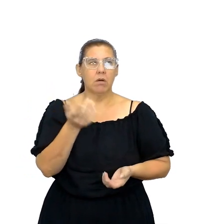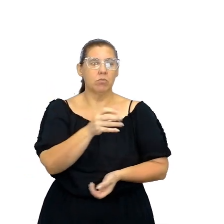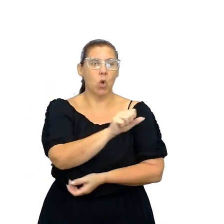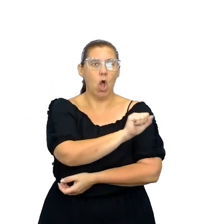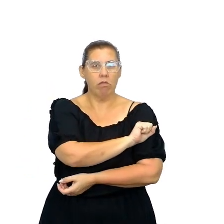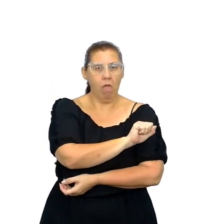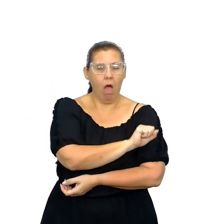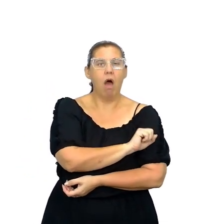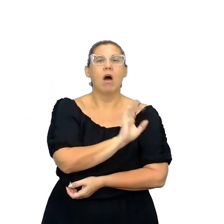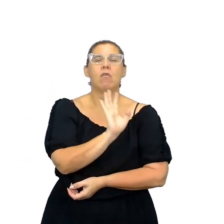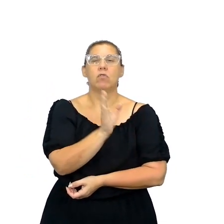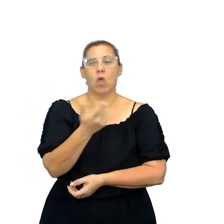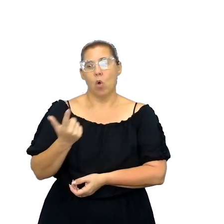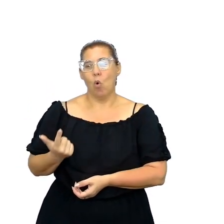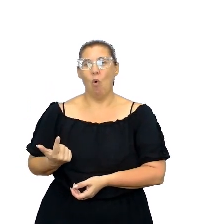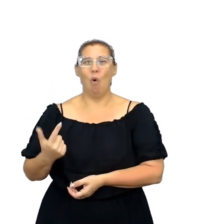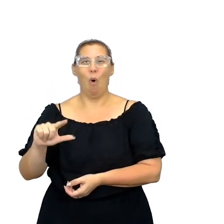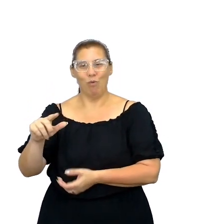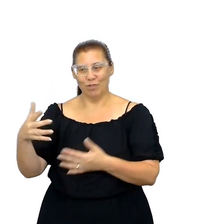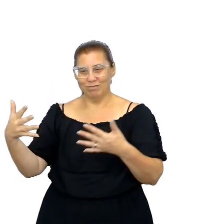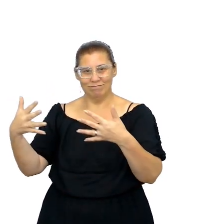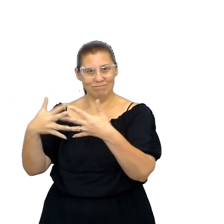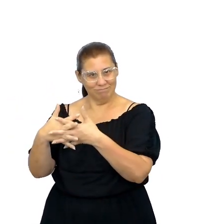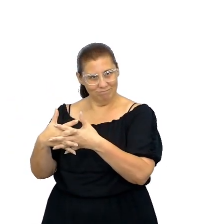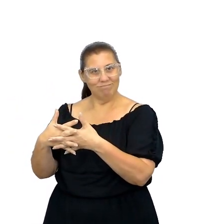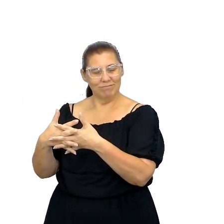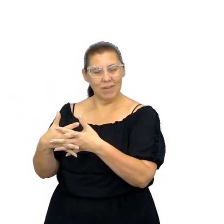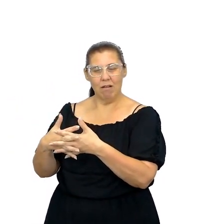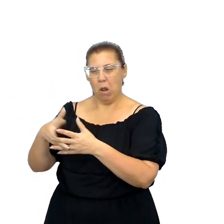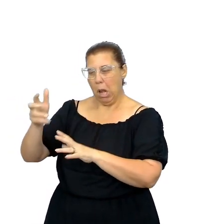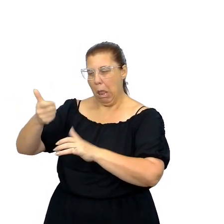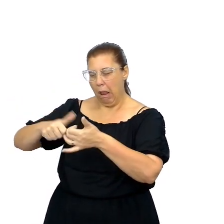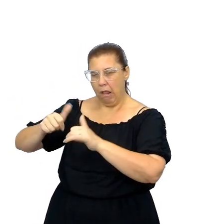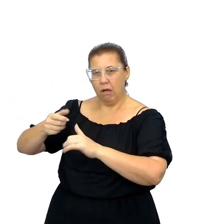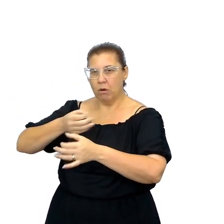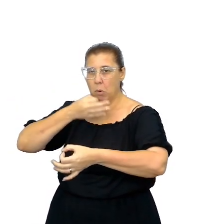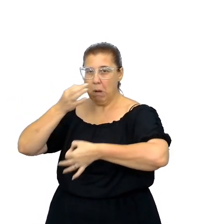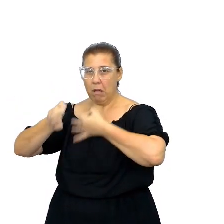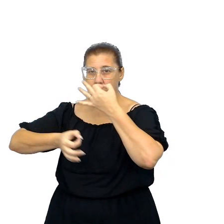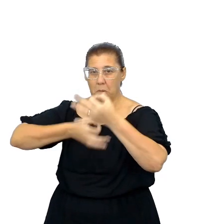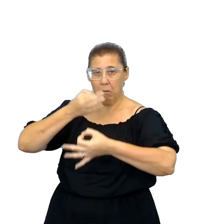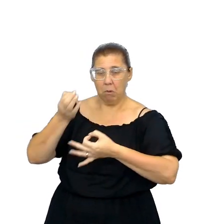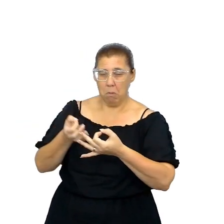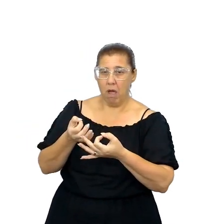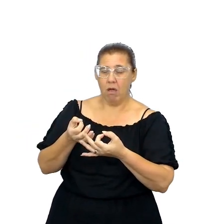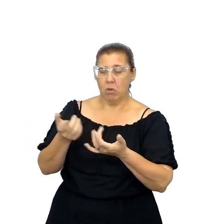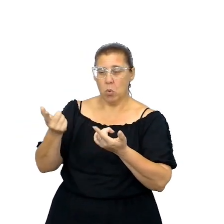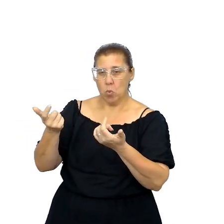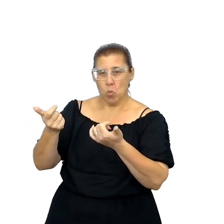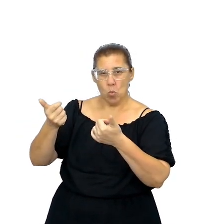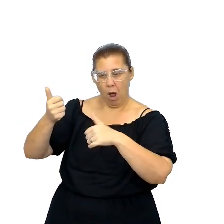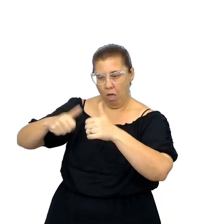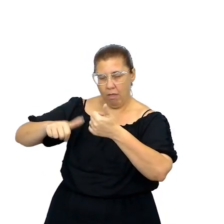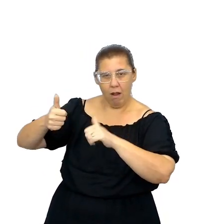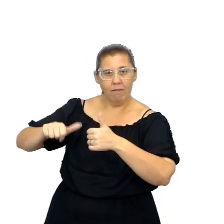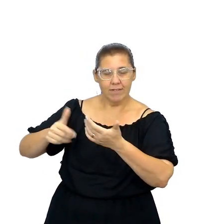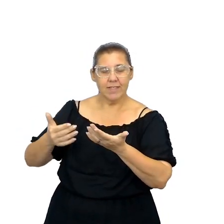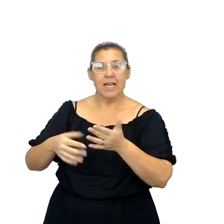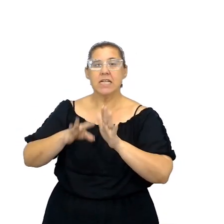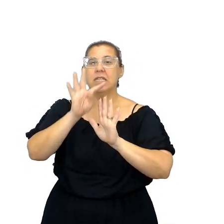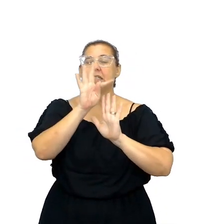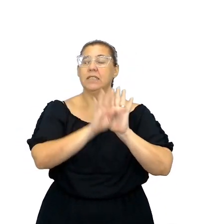que já é também outra complexidade, né, a analisar argumentos e contra-argumentos explícitos em